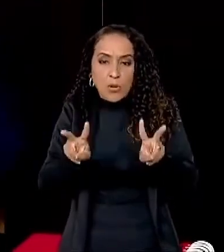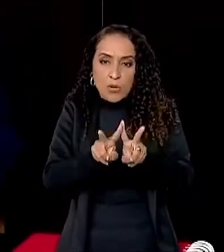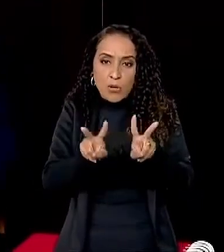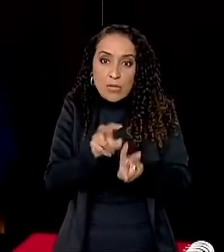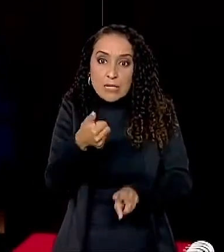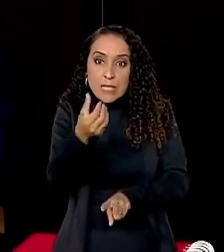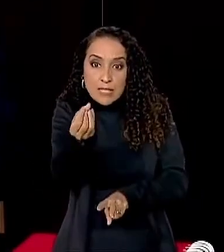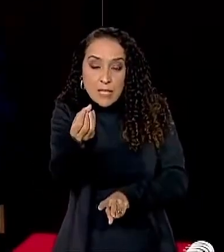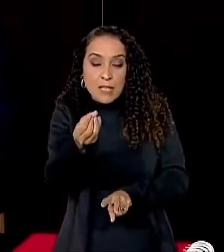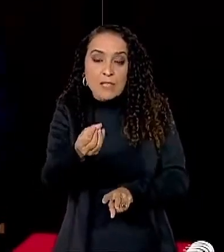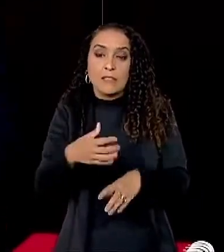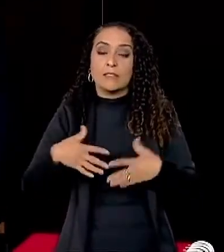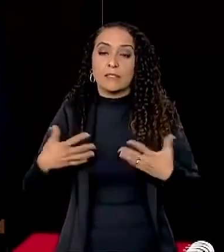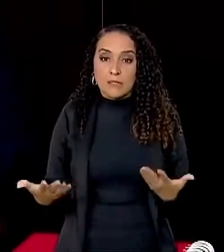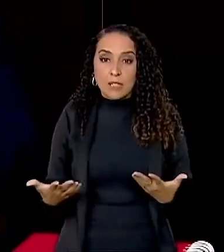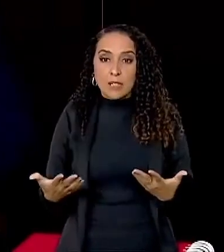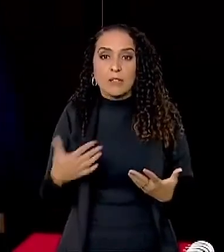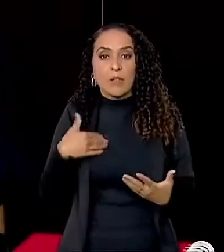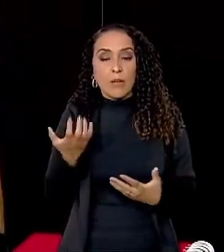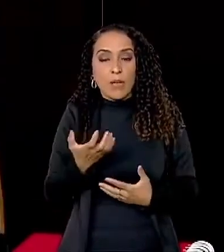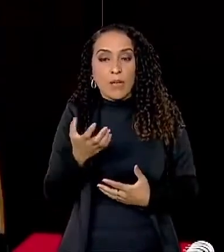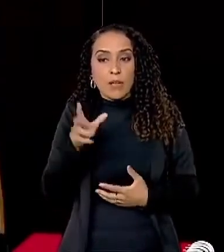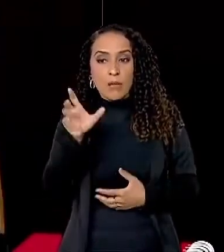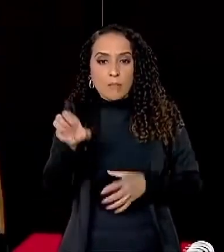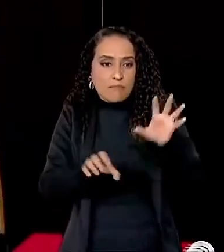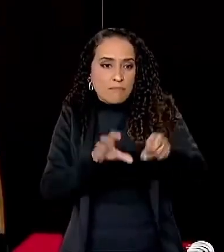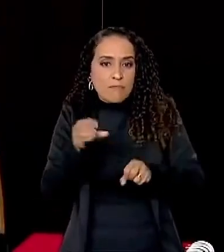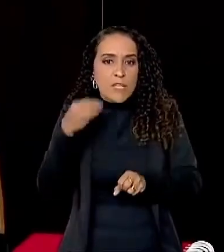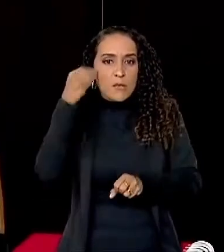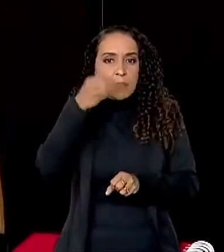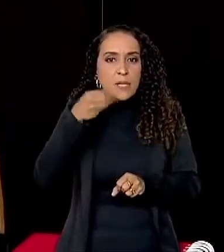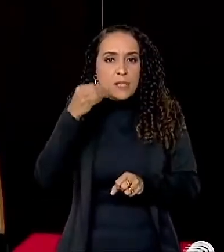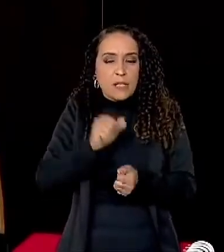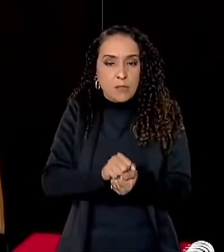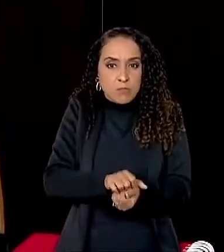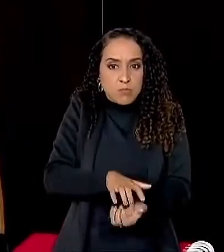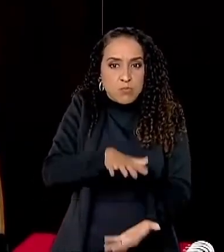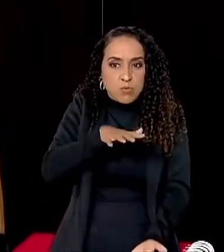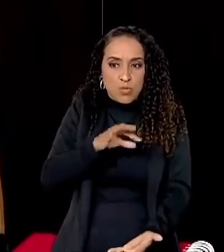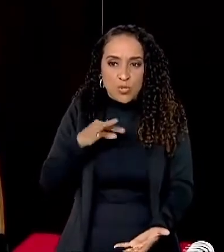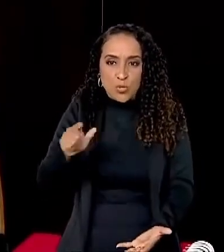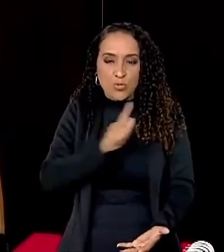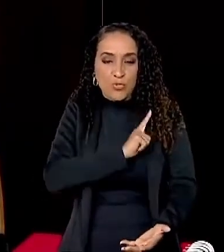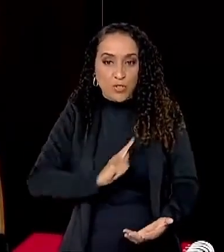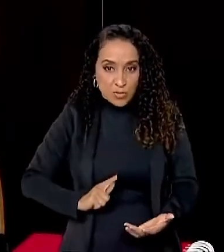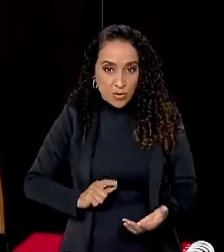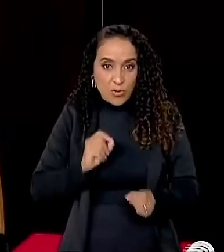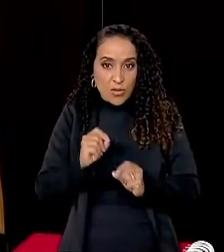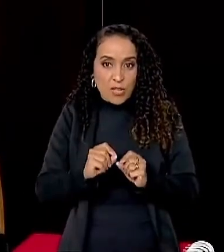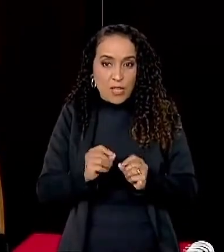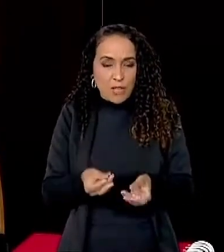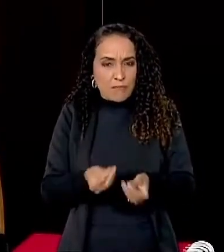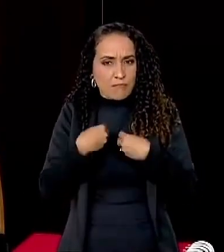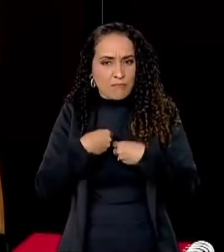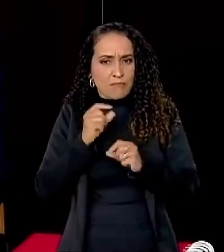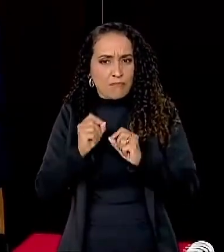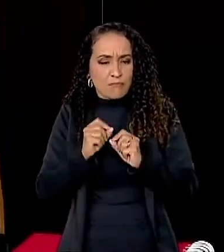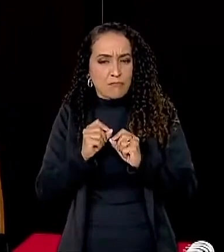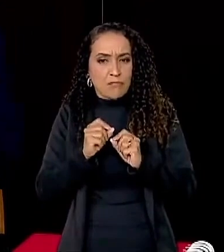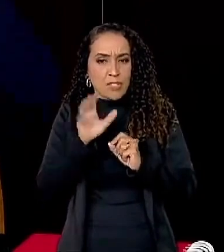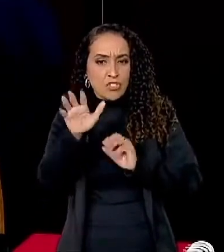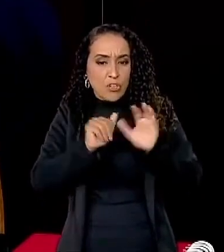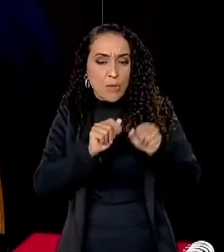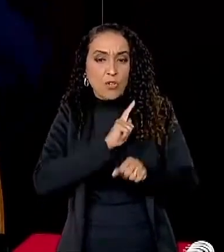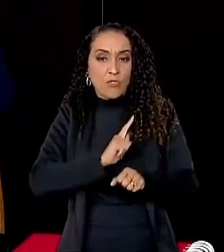teve 16. Ou seja, então eu quero pegar essa experiência acumulada dos governadores para que a gente possa chamar